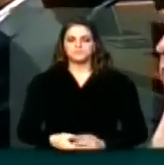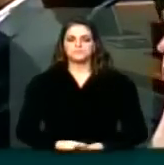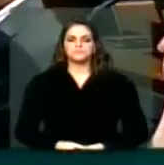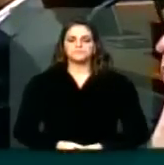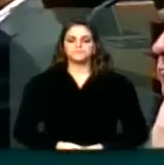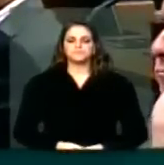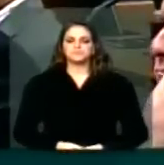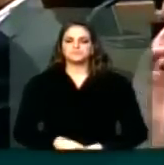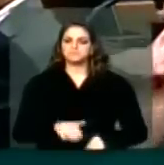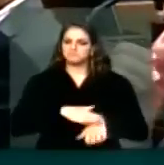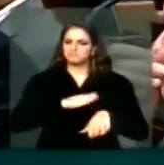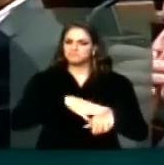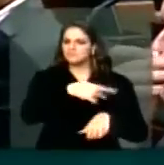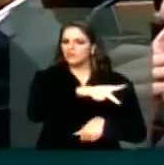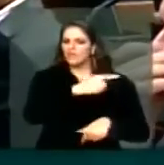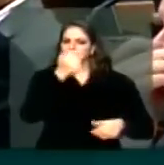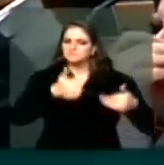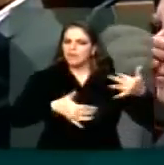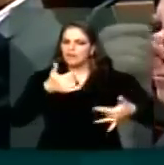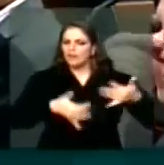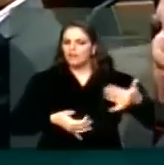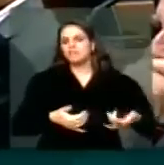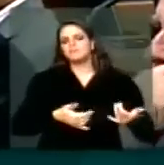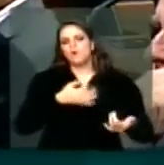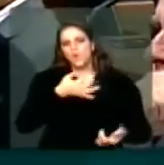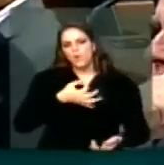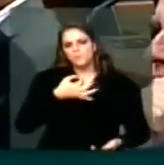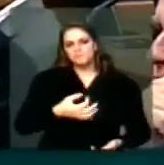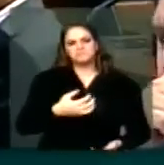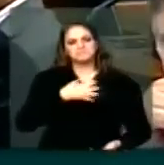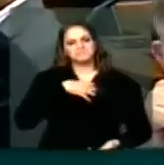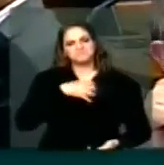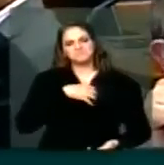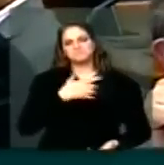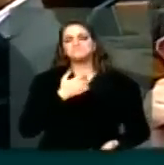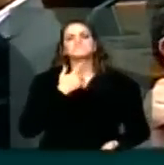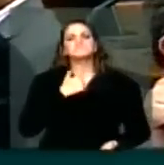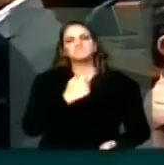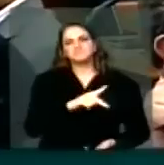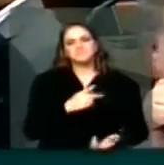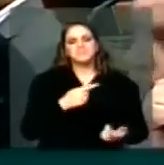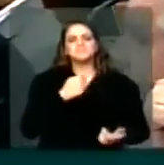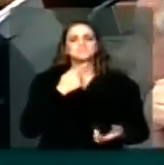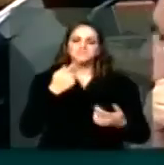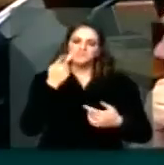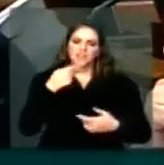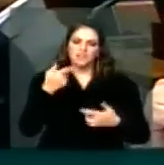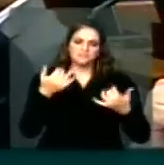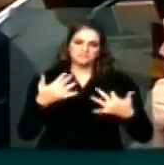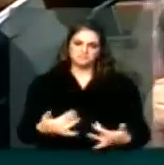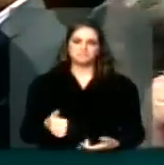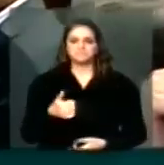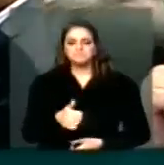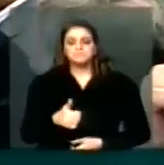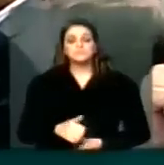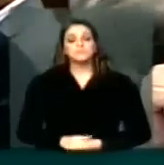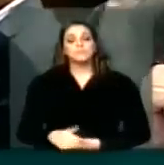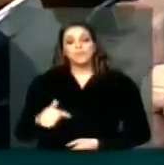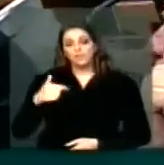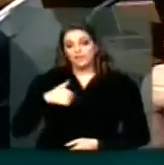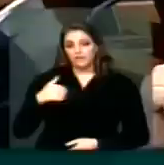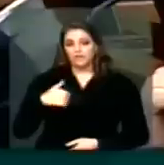apresentar os seus esclarecimentos, a sua versão sobre os fatos que são imputados a ele. Eu queria fazer